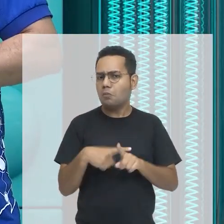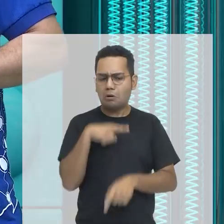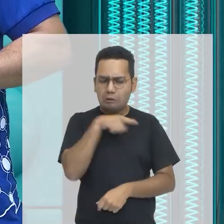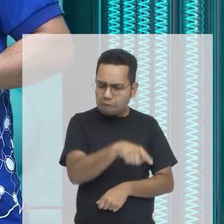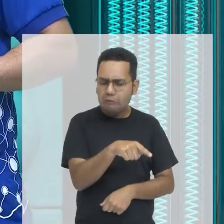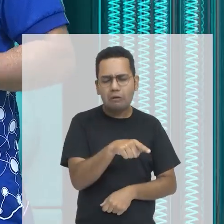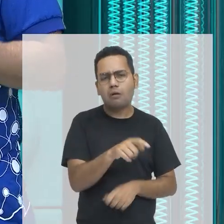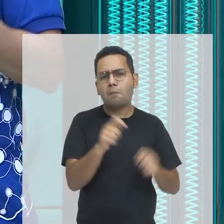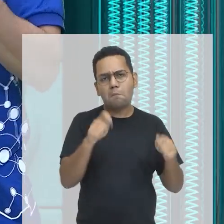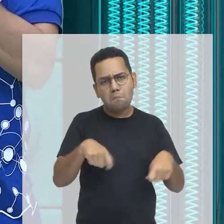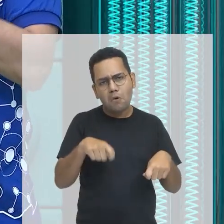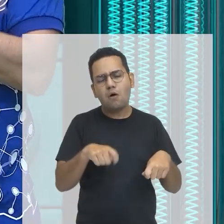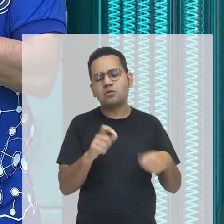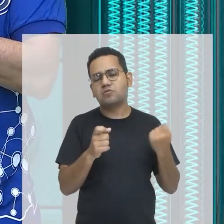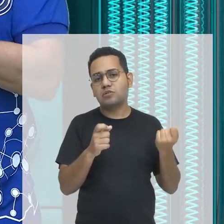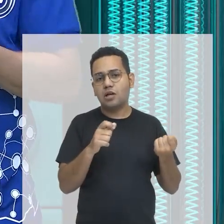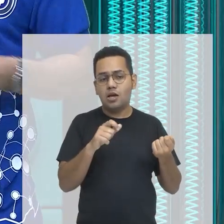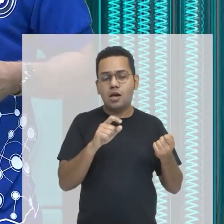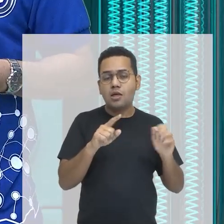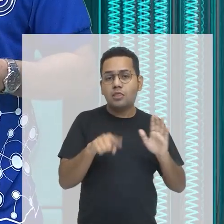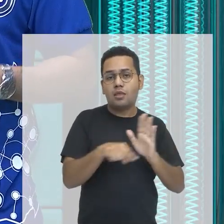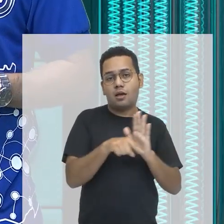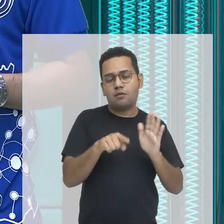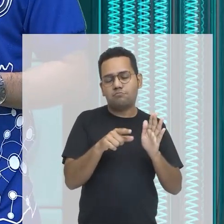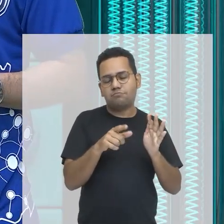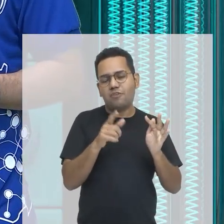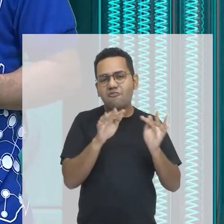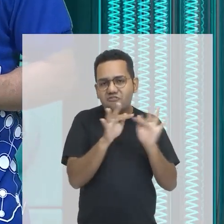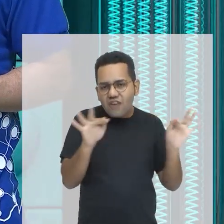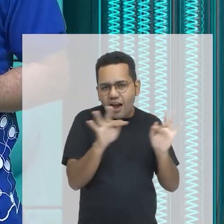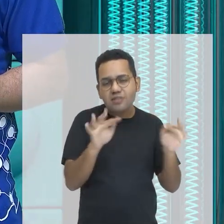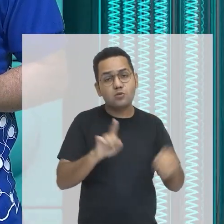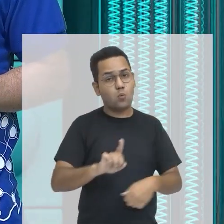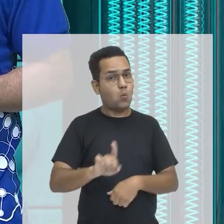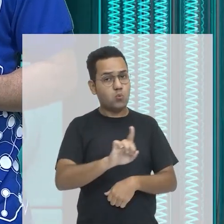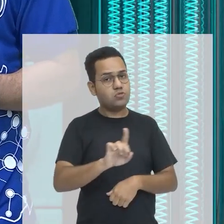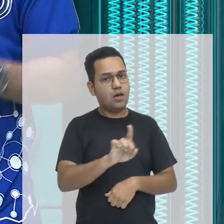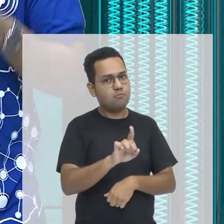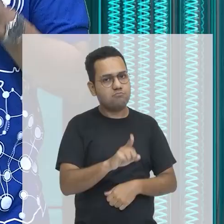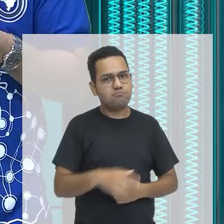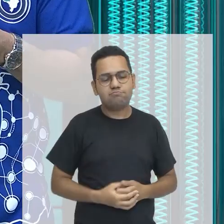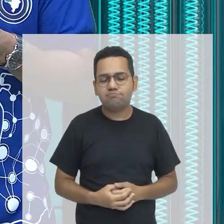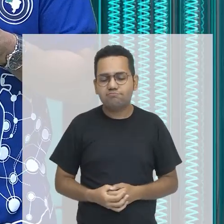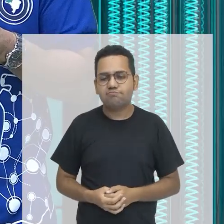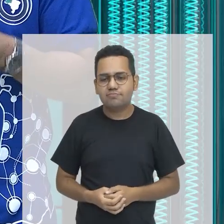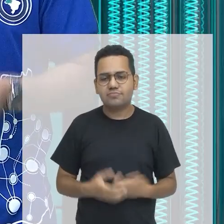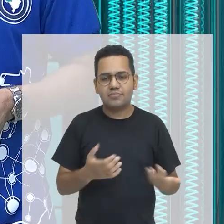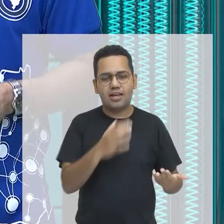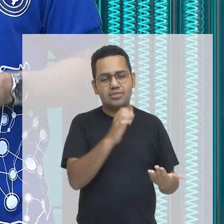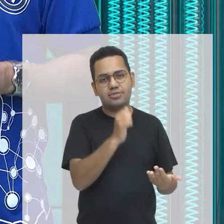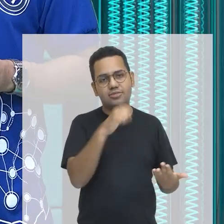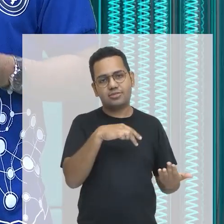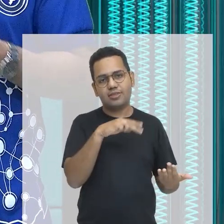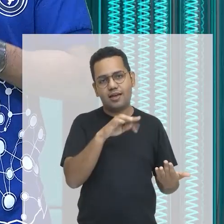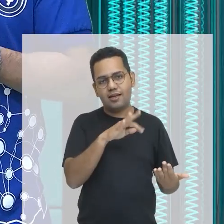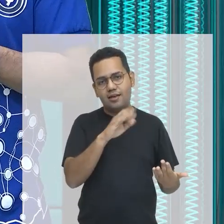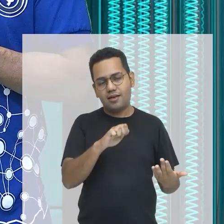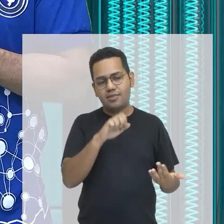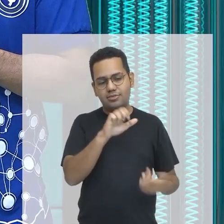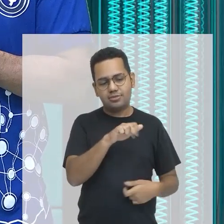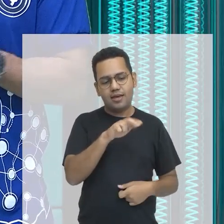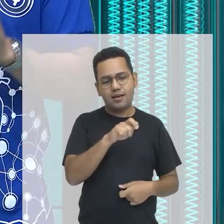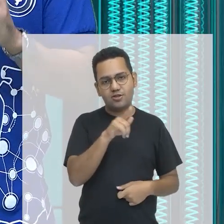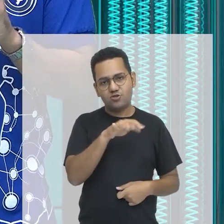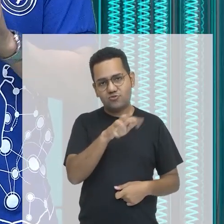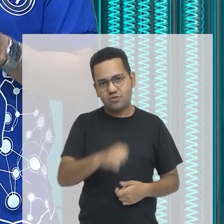forma negativa, é ele mesmo que muda de posição com o sujeito nas frases interrogativas. Ficou claro? Bem, agora eu vou